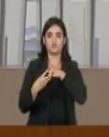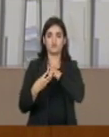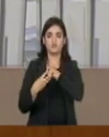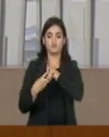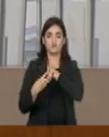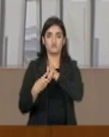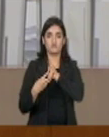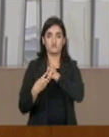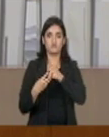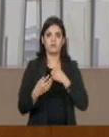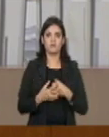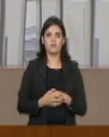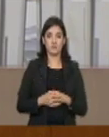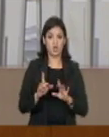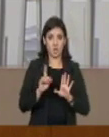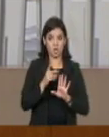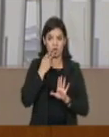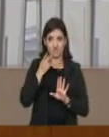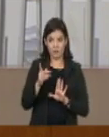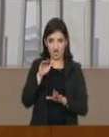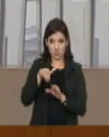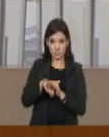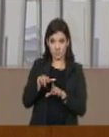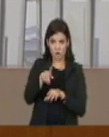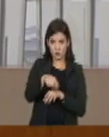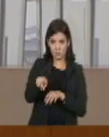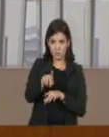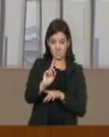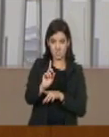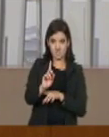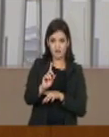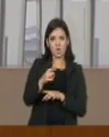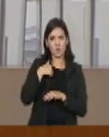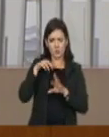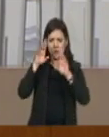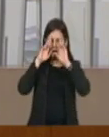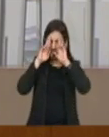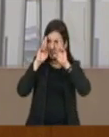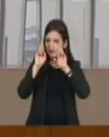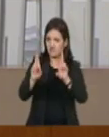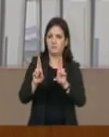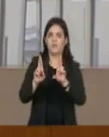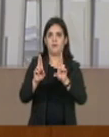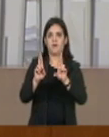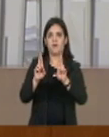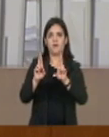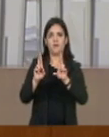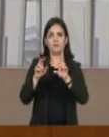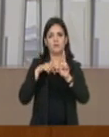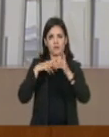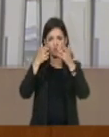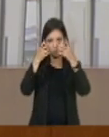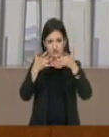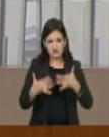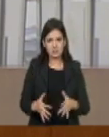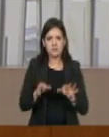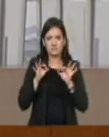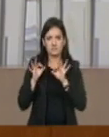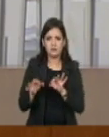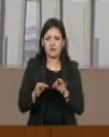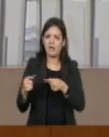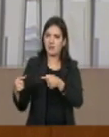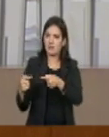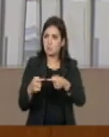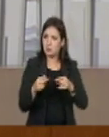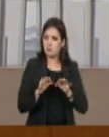283. Ou seja, eu não fiz menção em relação ao voto de Vossa Excelência, que respeito, extremamente bem fundamentado, coerente sempre